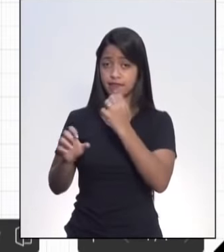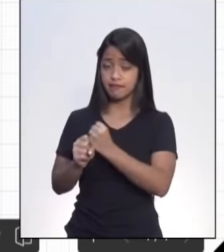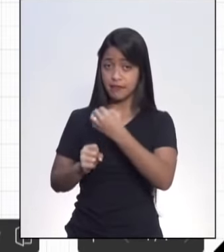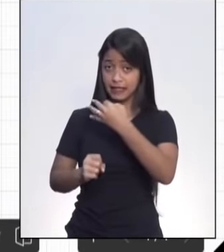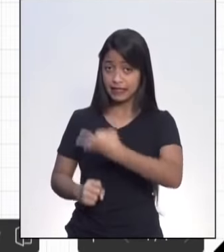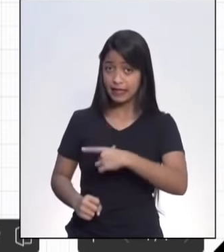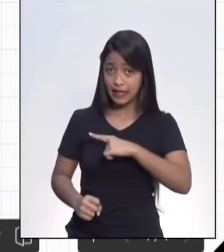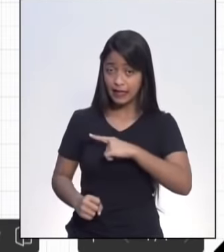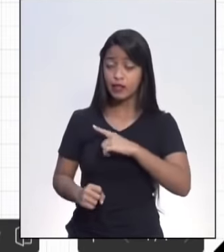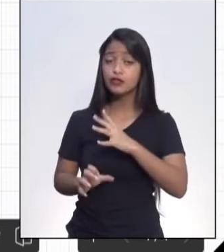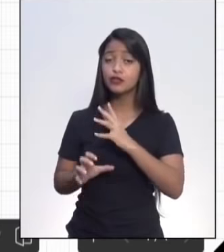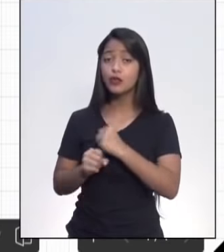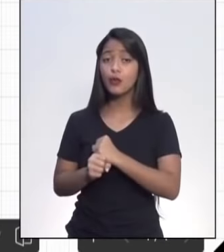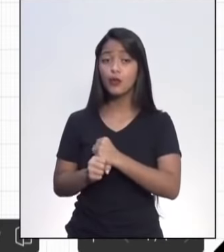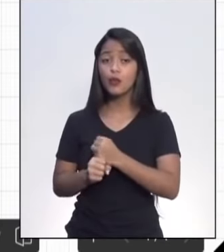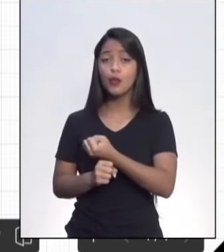aí